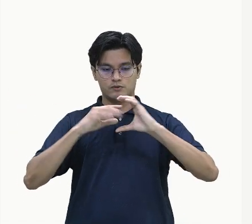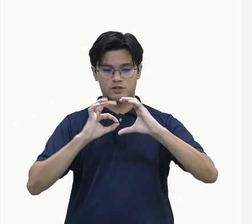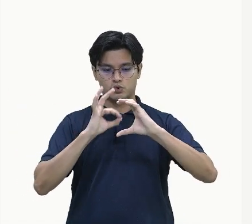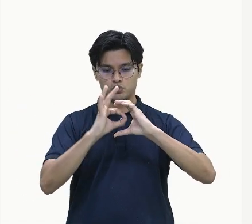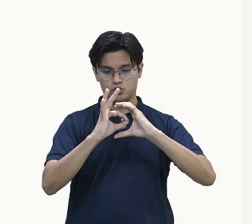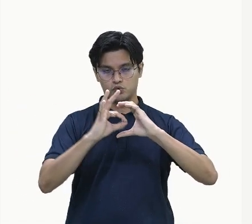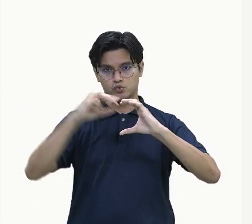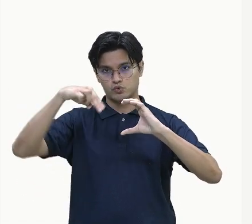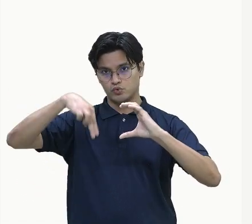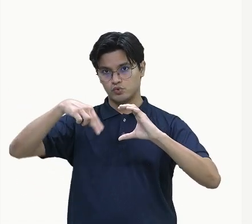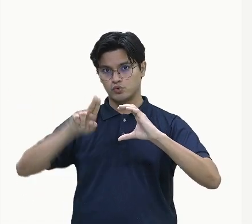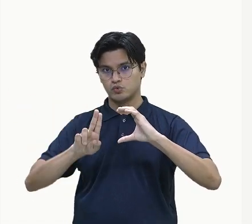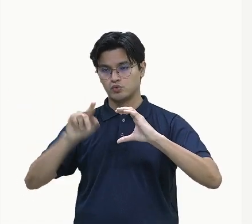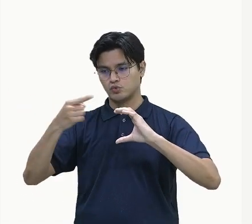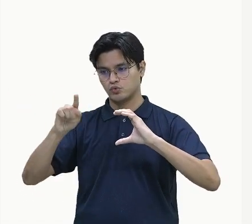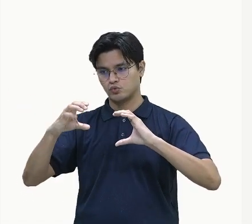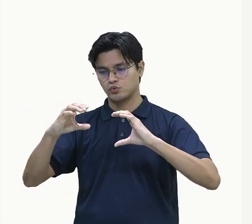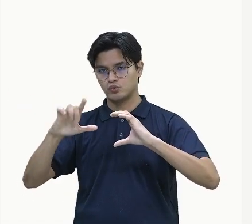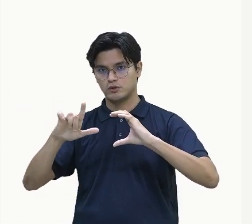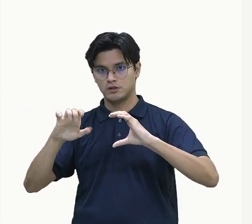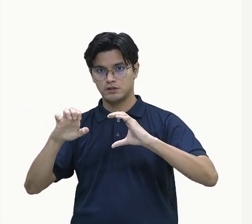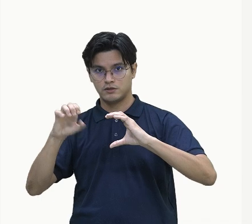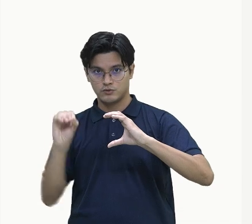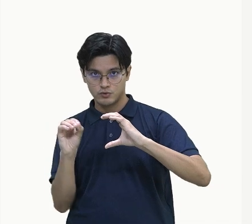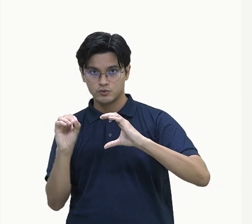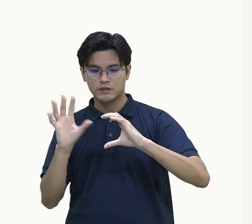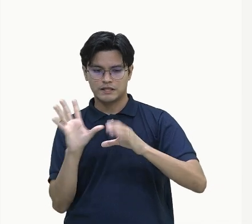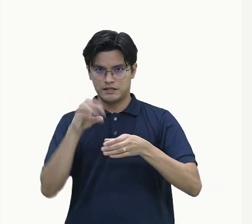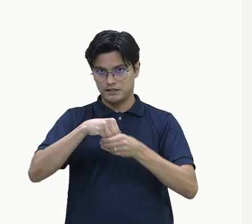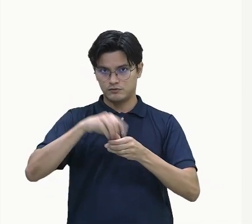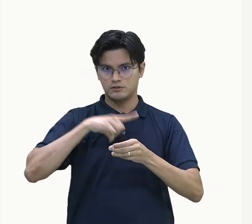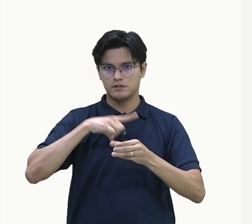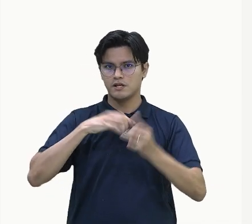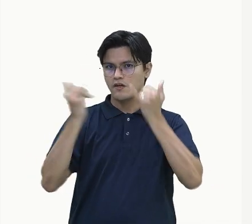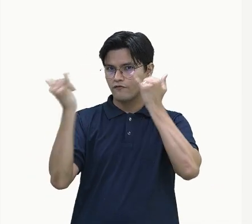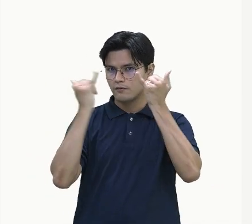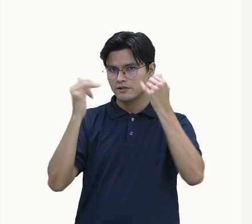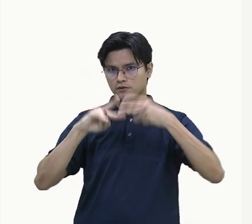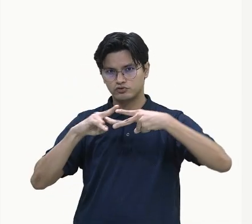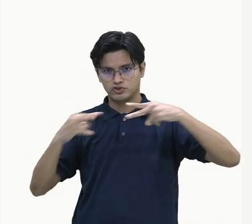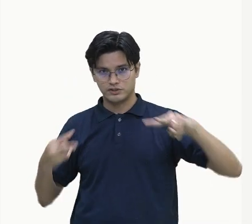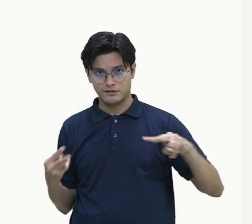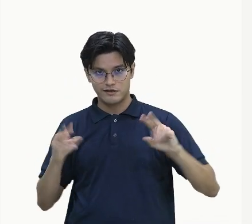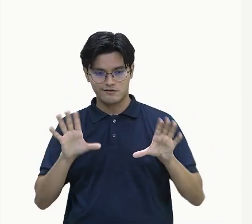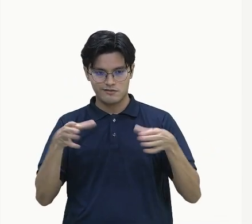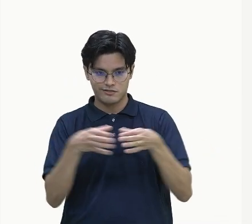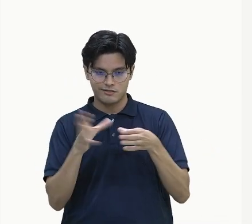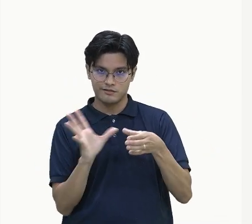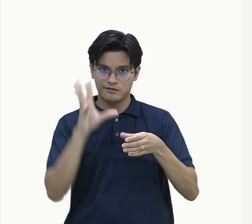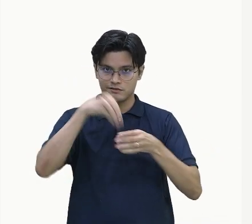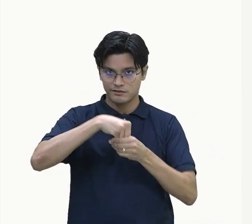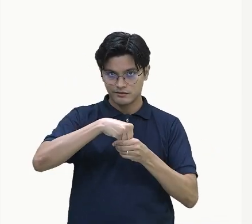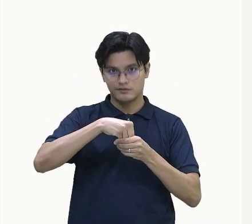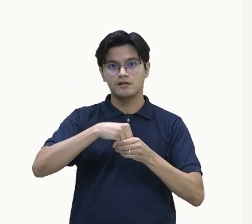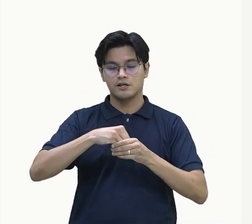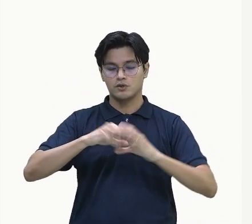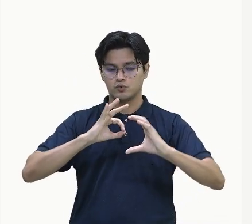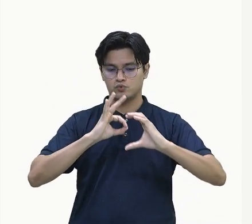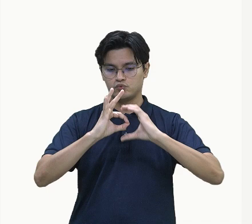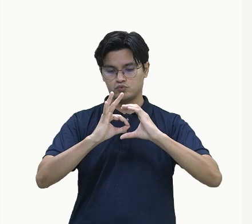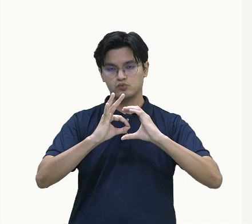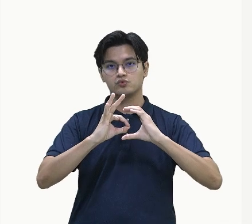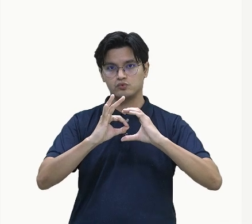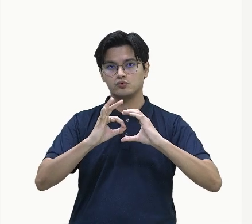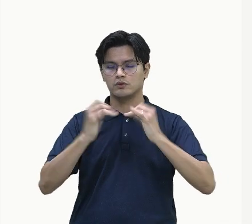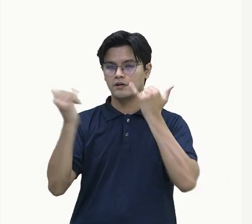núcleo ele contém toda a informação genética, né? Ele vai acumular-se na parte mais central essas